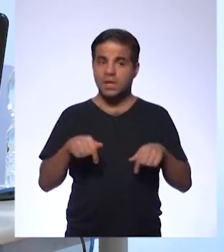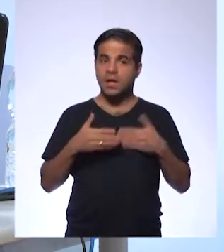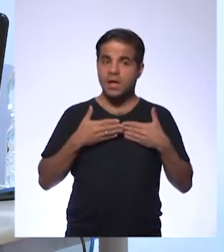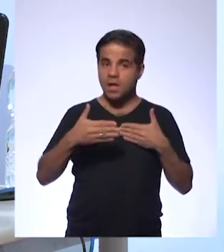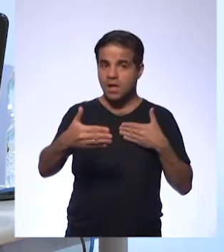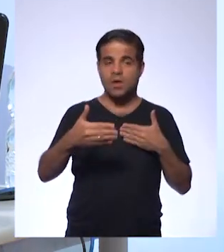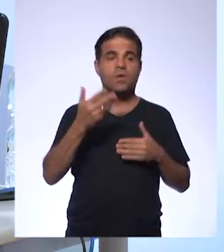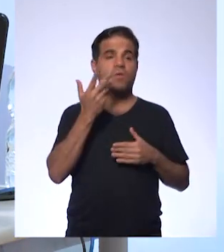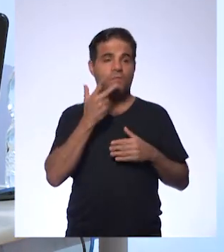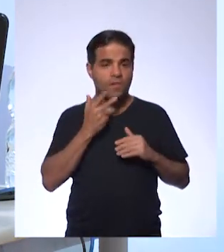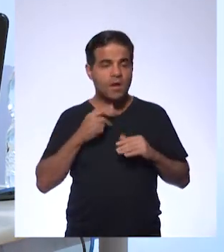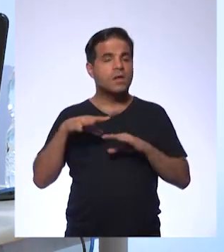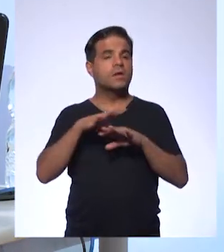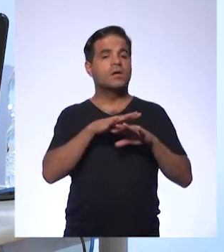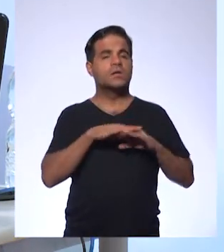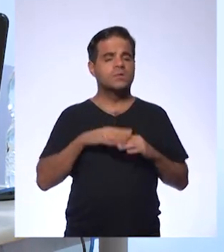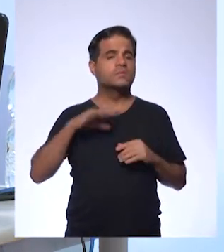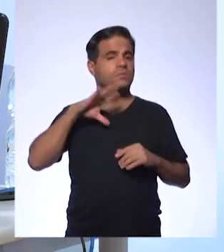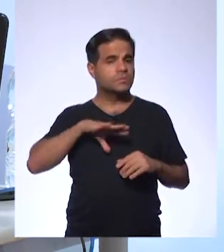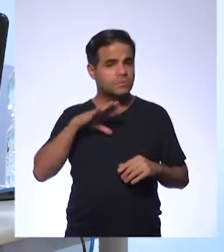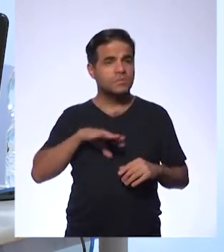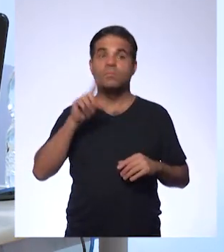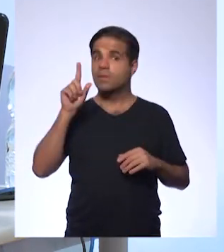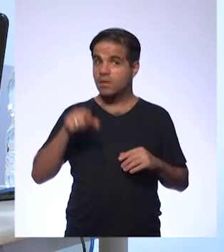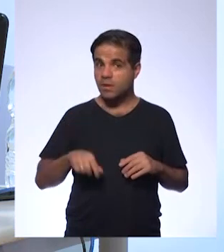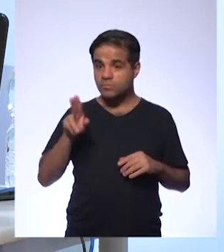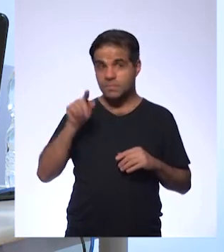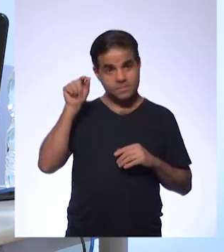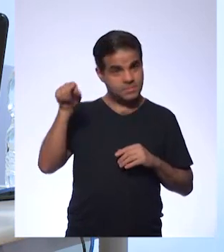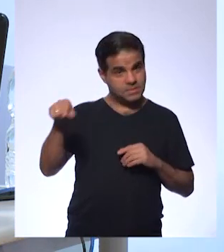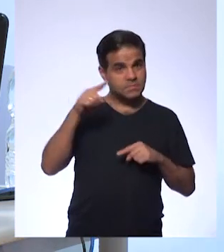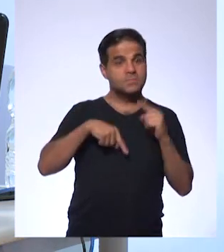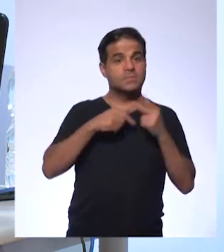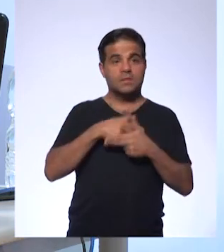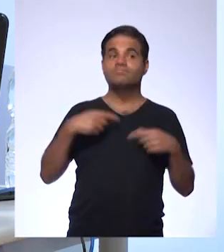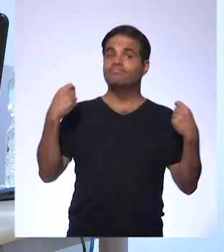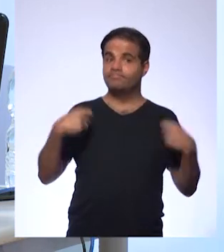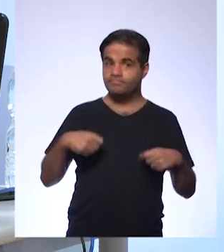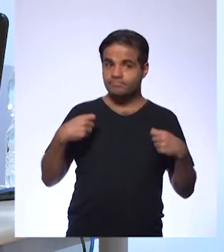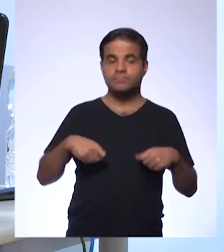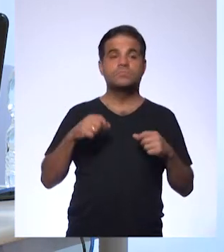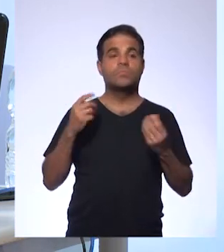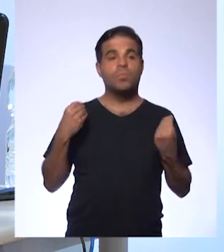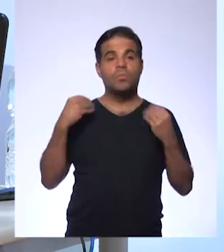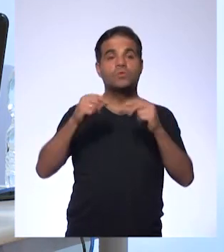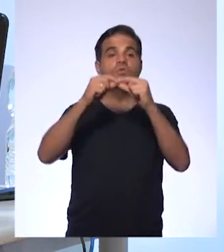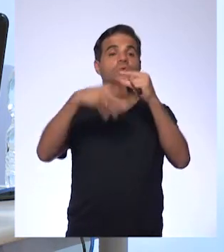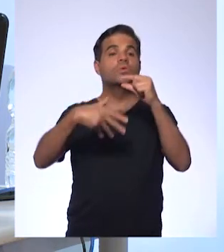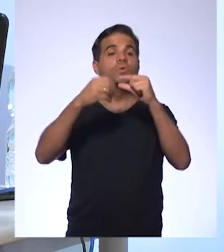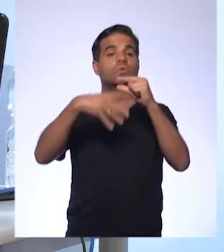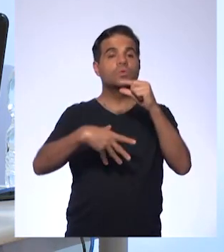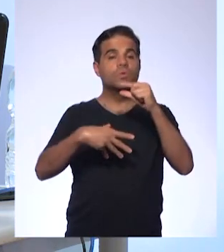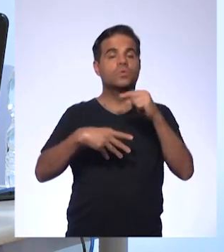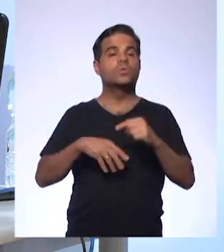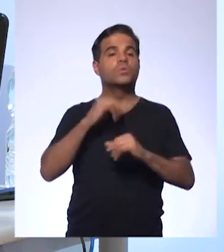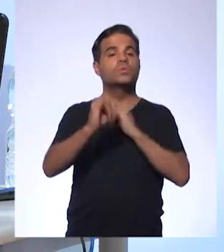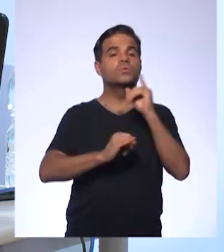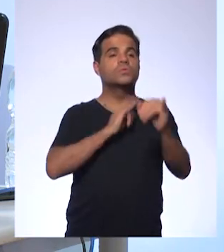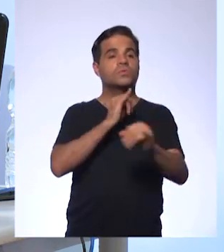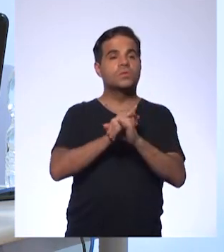de Matemática e Língua Portuguesa, são baseadas nesse material. Vocês podem ir jogar no Google um site